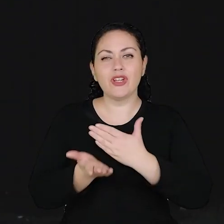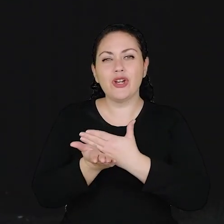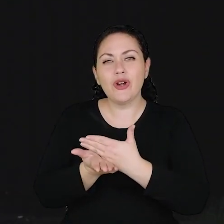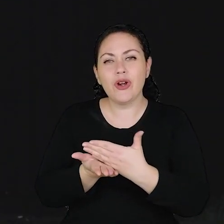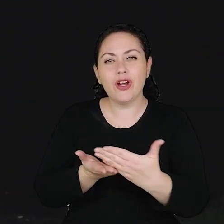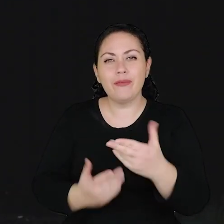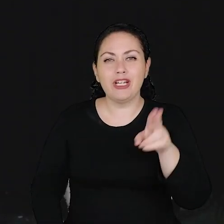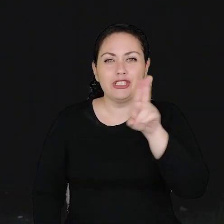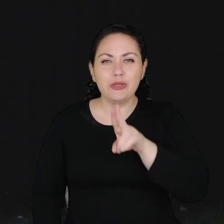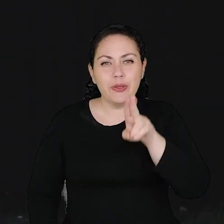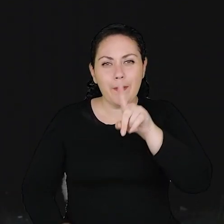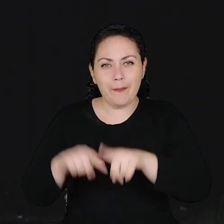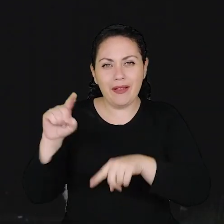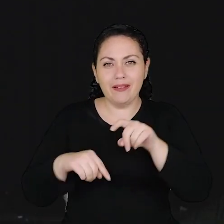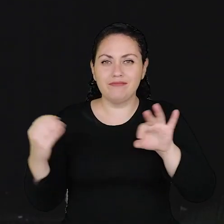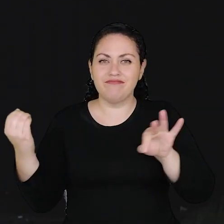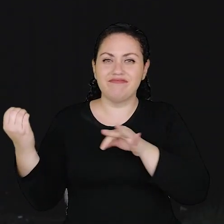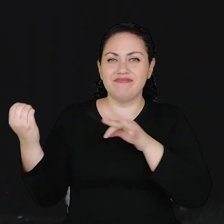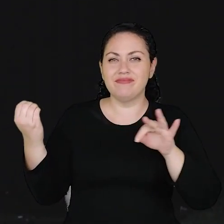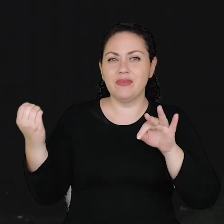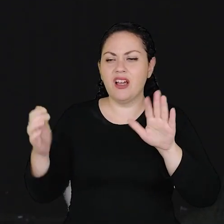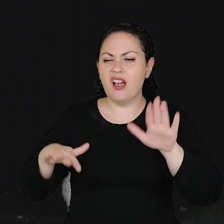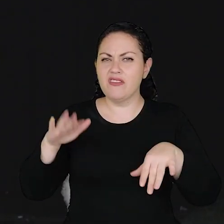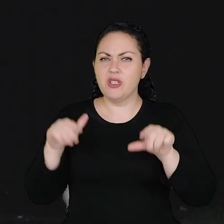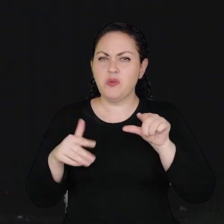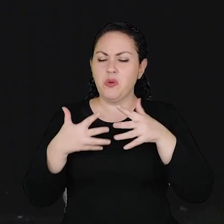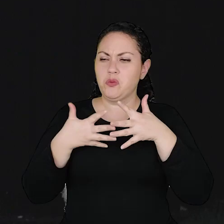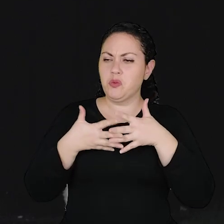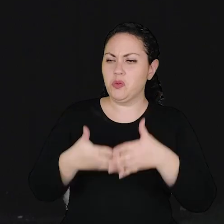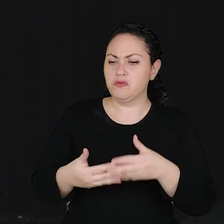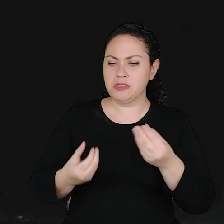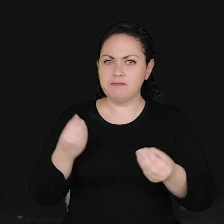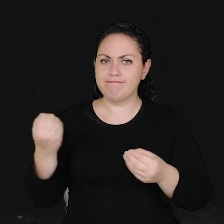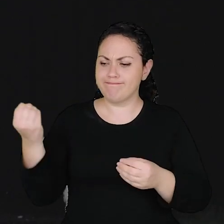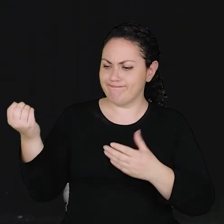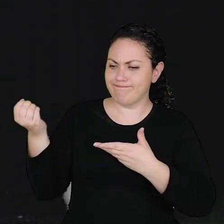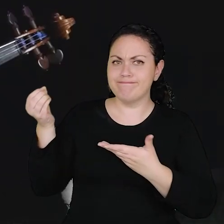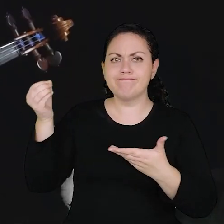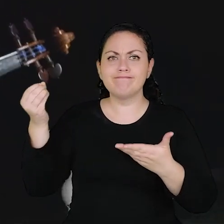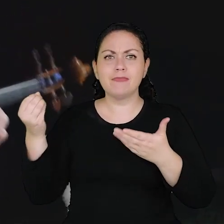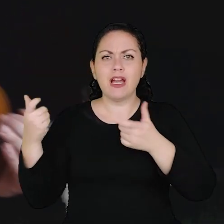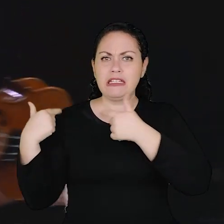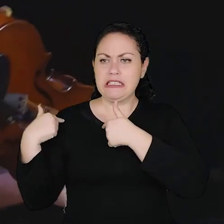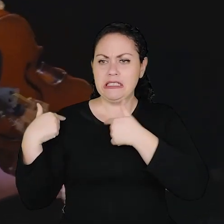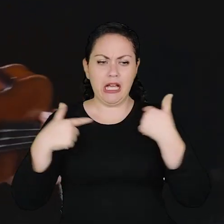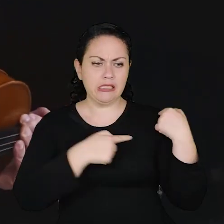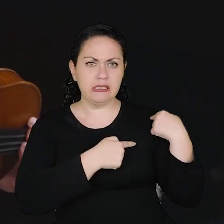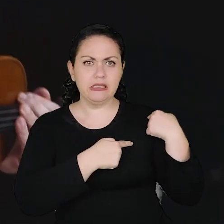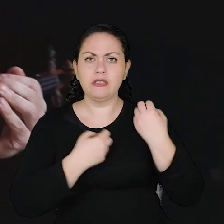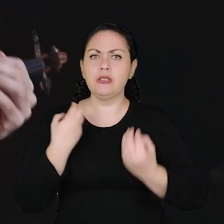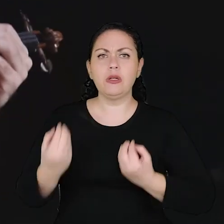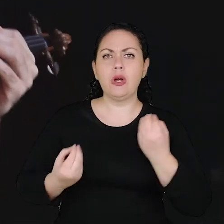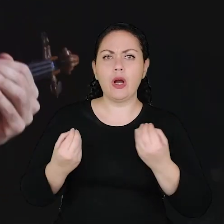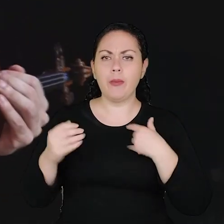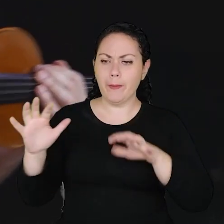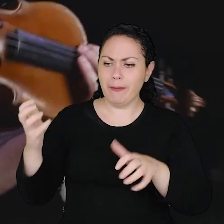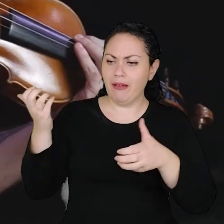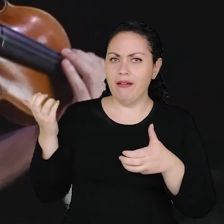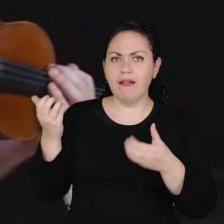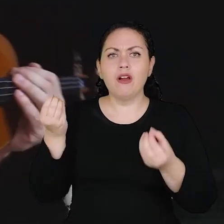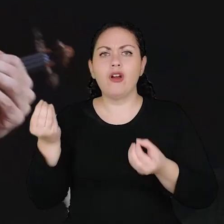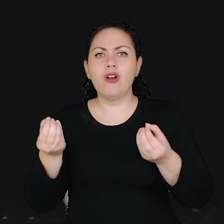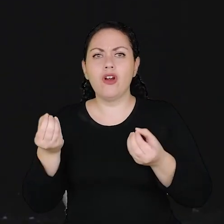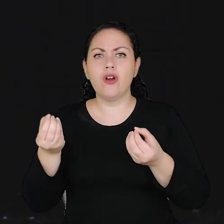Quando iniciamos no instrumento, pode ser que a gente se sinta meio perdido com o violino. De que lado vai? Como eu pego?